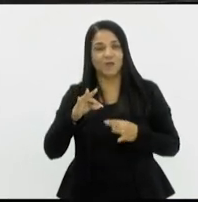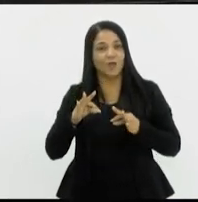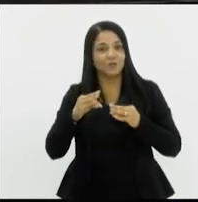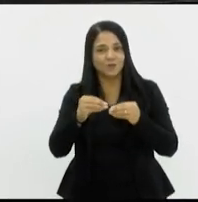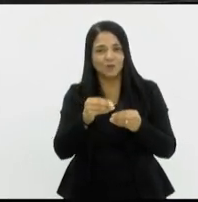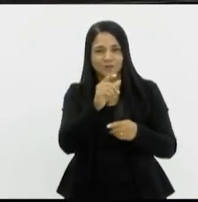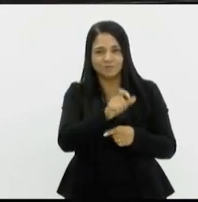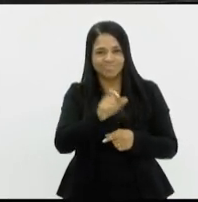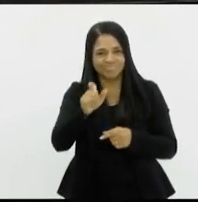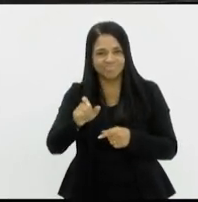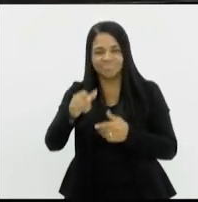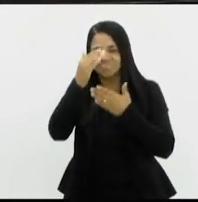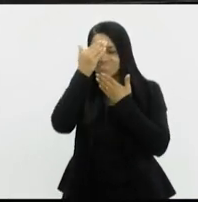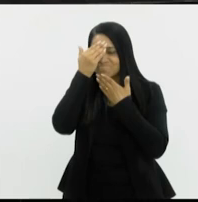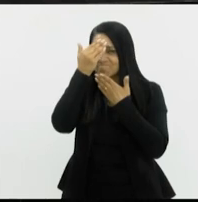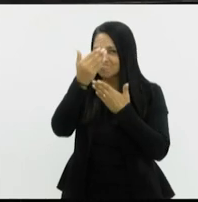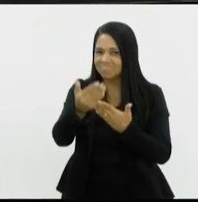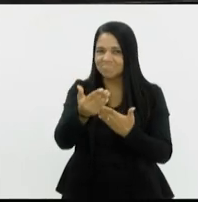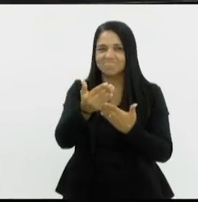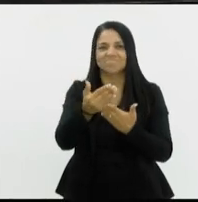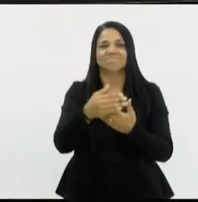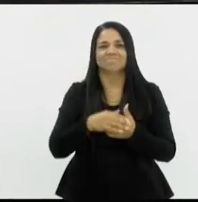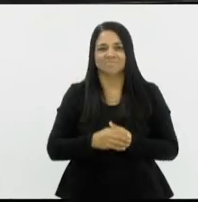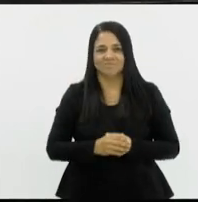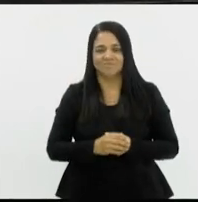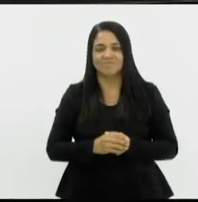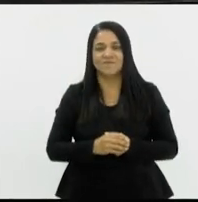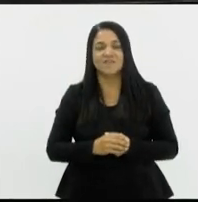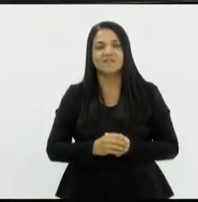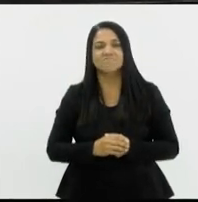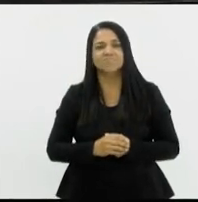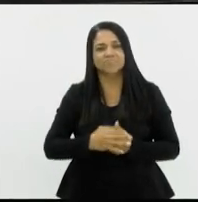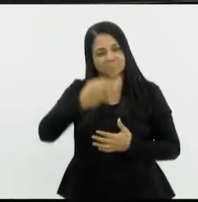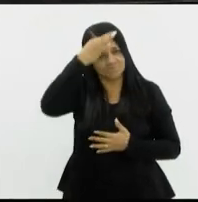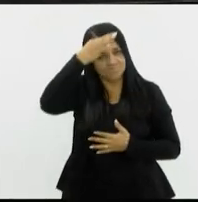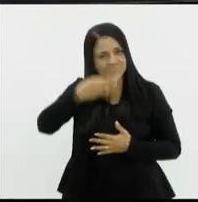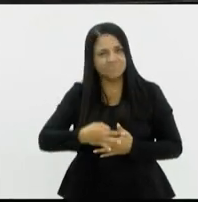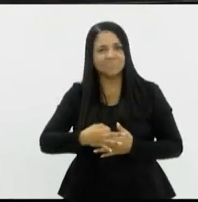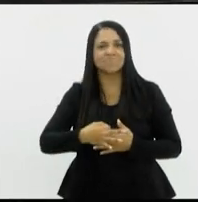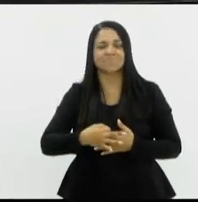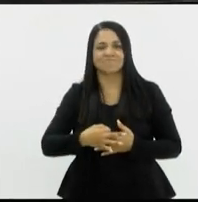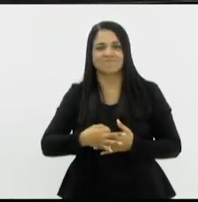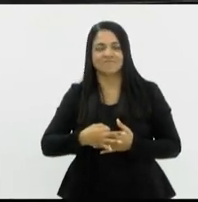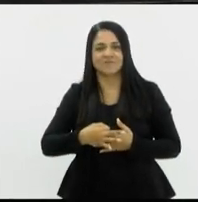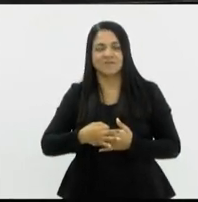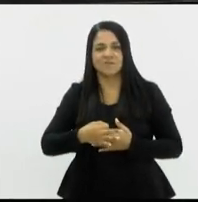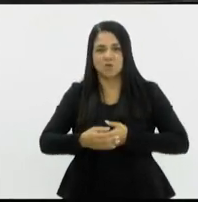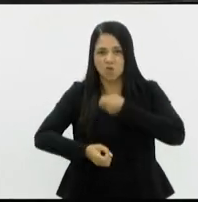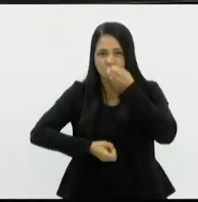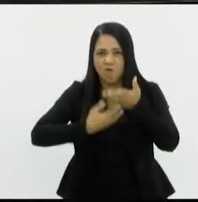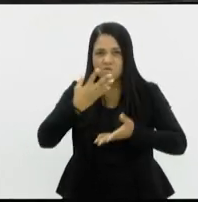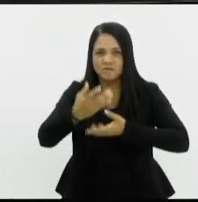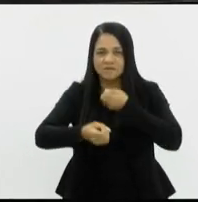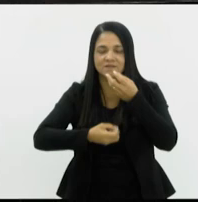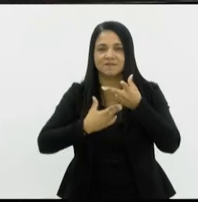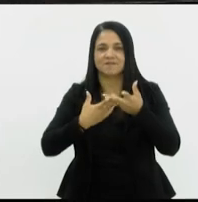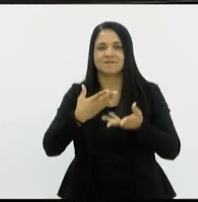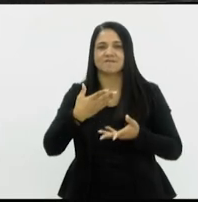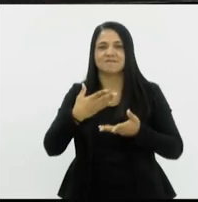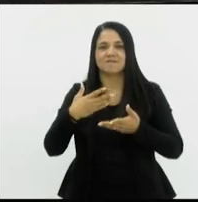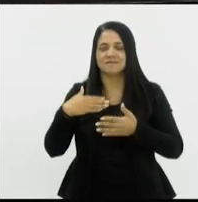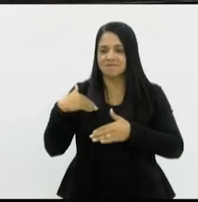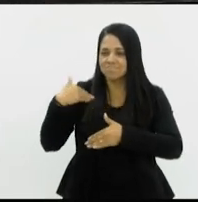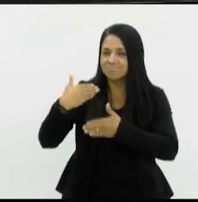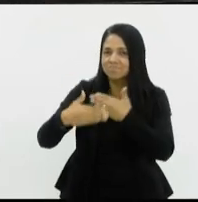mais profundo agradecimento. Tenho plena convicção e sempre confessei que essa grande